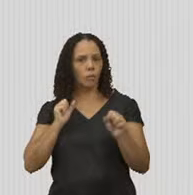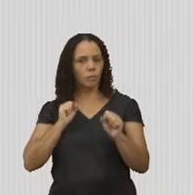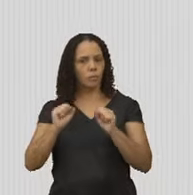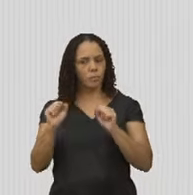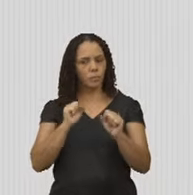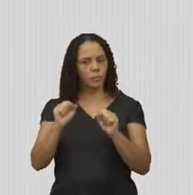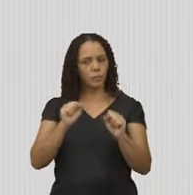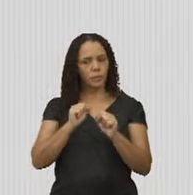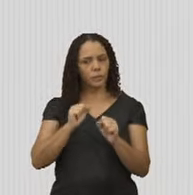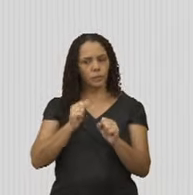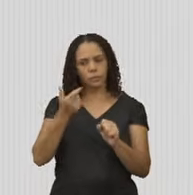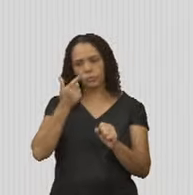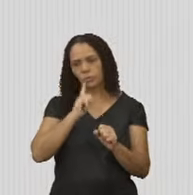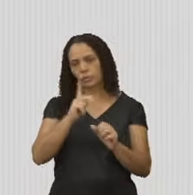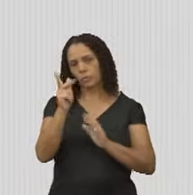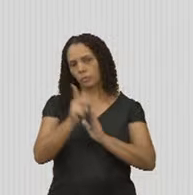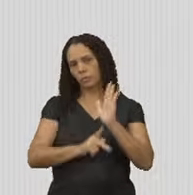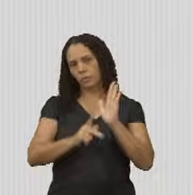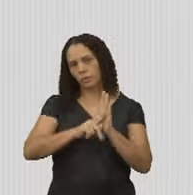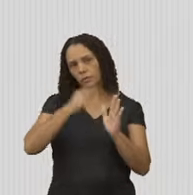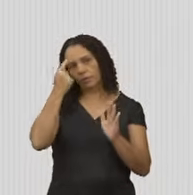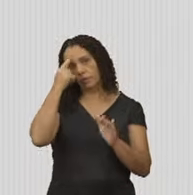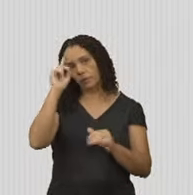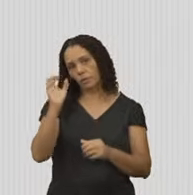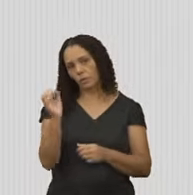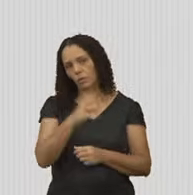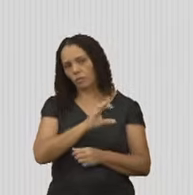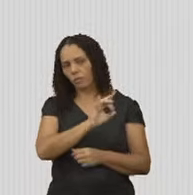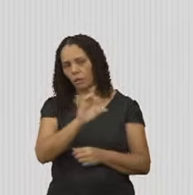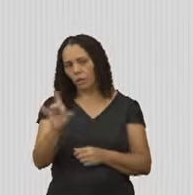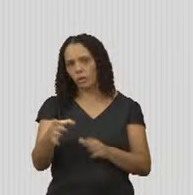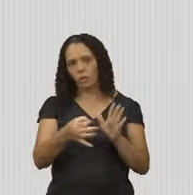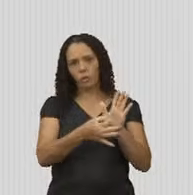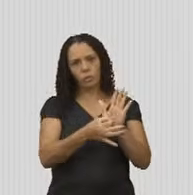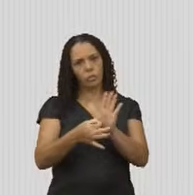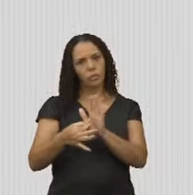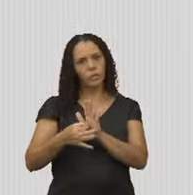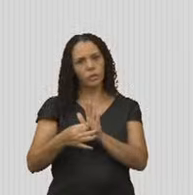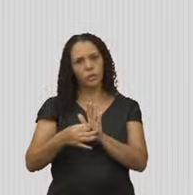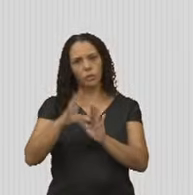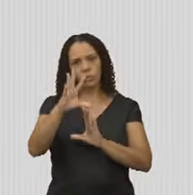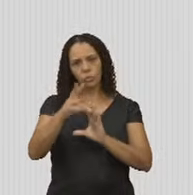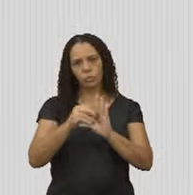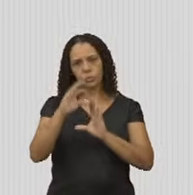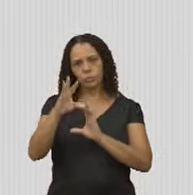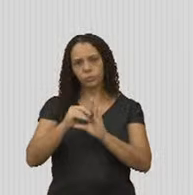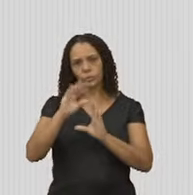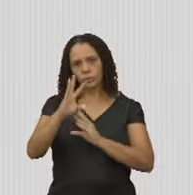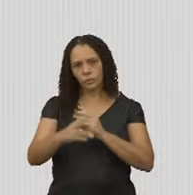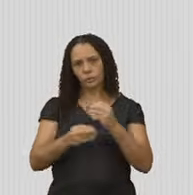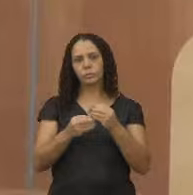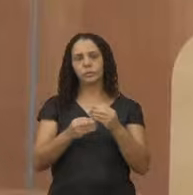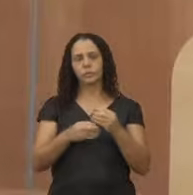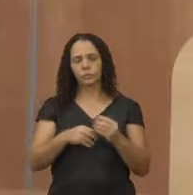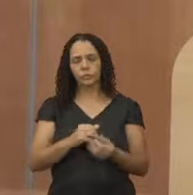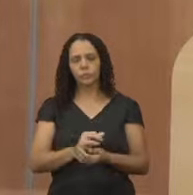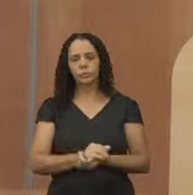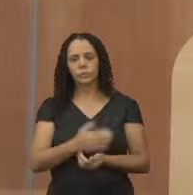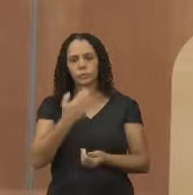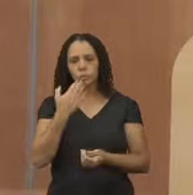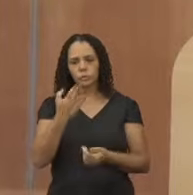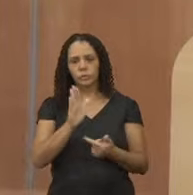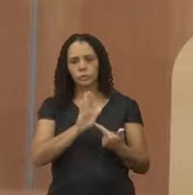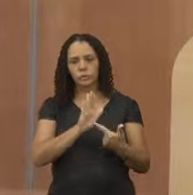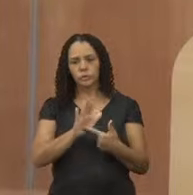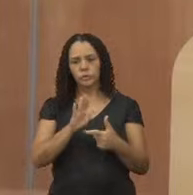e assim eles puderam dar a sua opinião e a gente acatou e fez as alterações nas emendas. Pedir agora aos técnicos